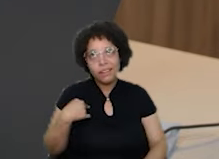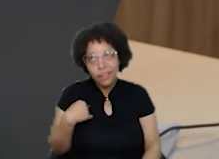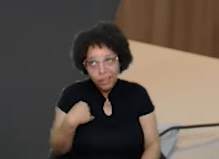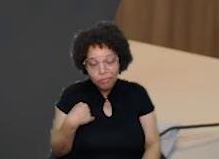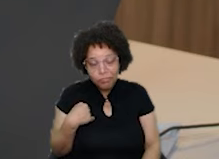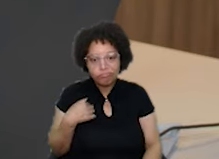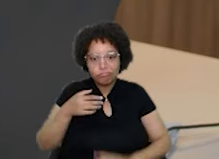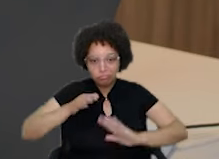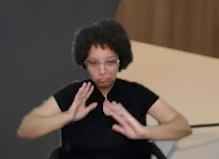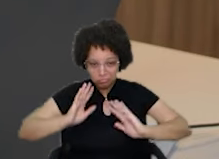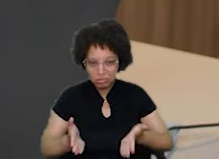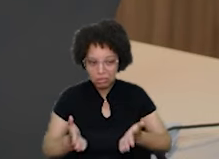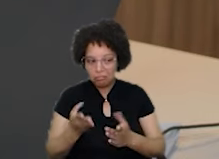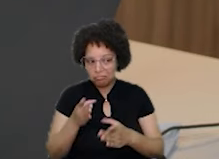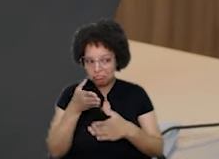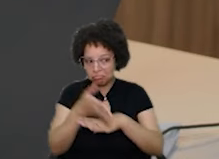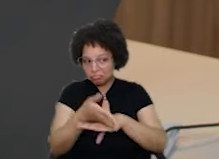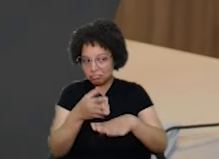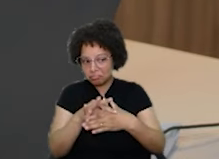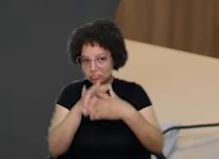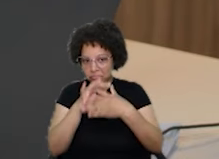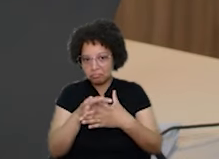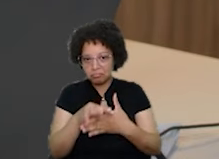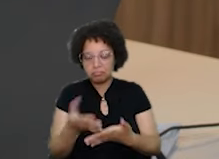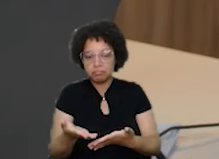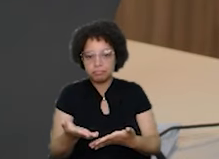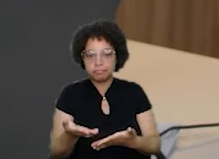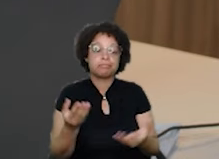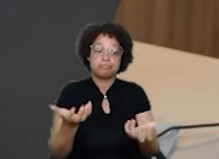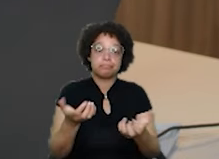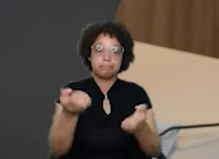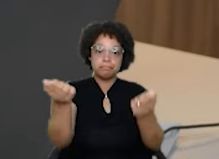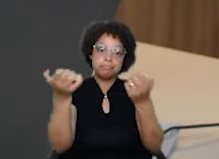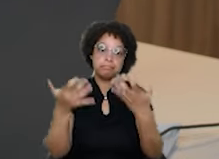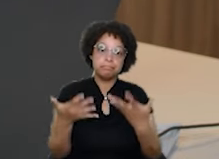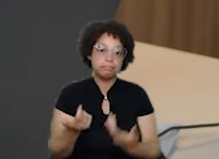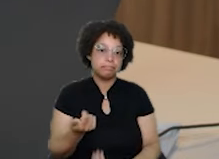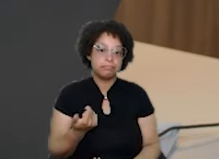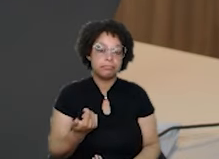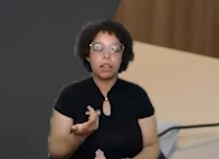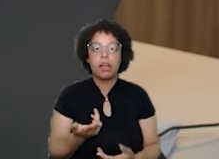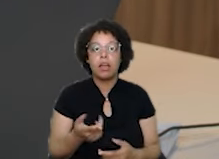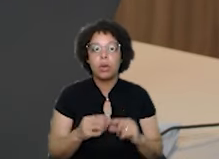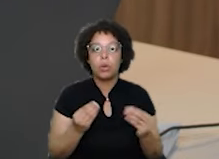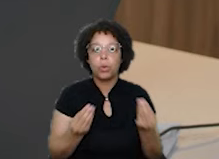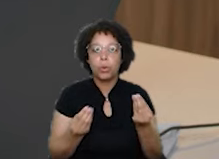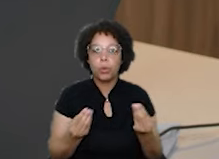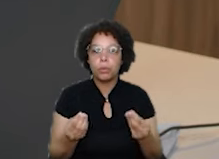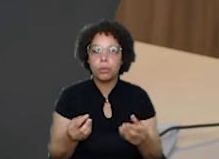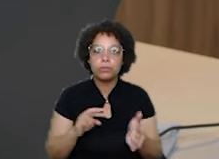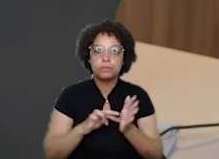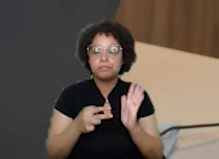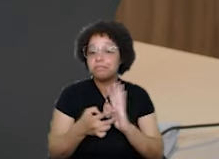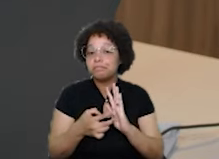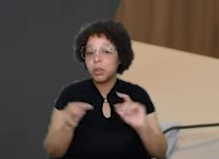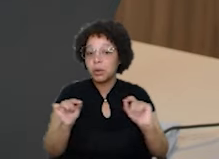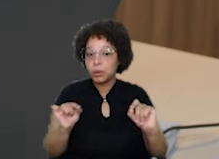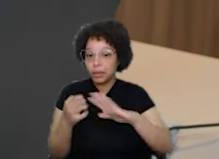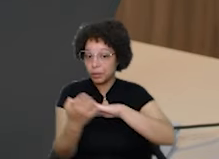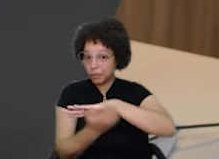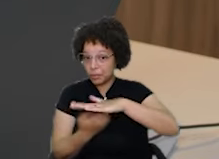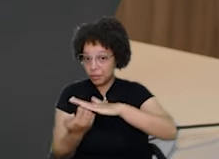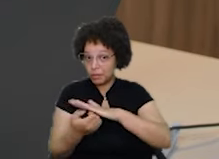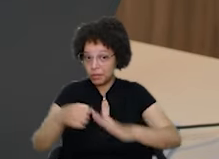presença digital então eu gostaria que vocês falassem um pouquinho sobre isso o que que digamos assim caracteriza que uma empresa